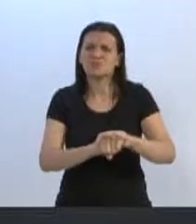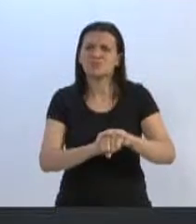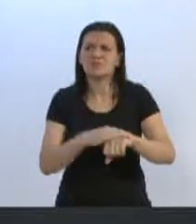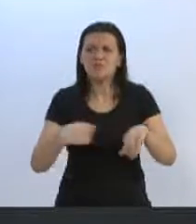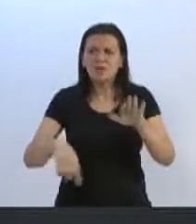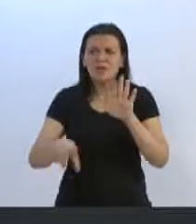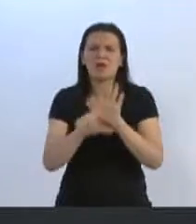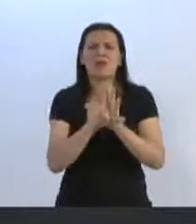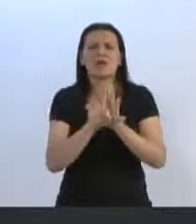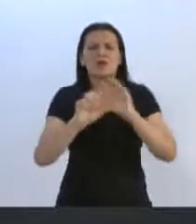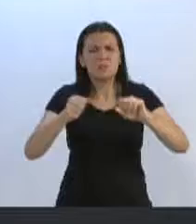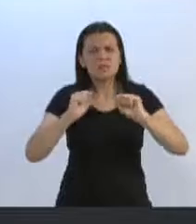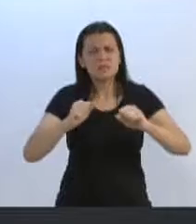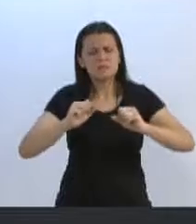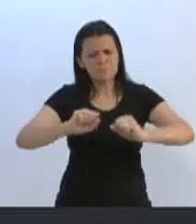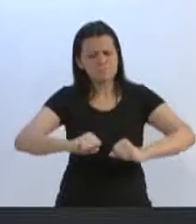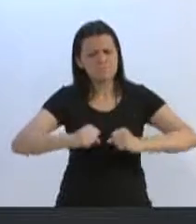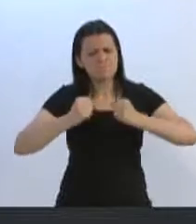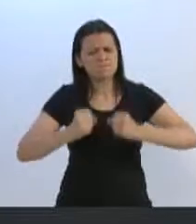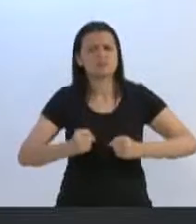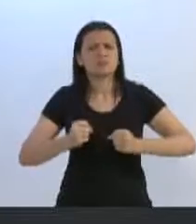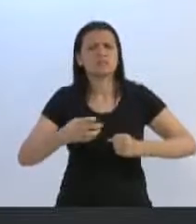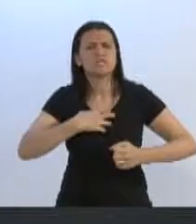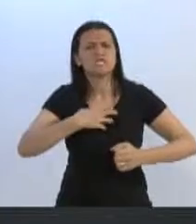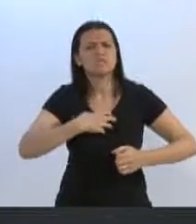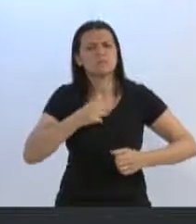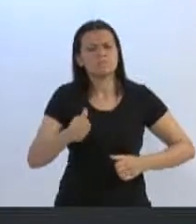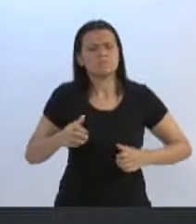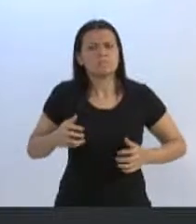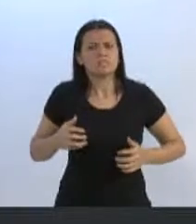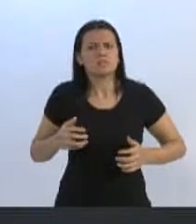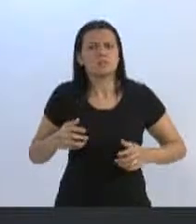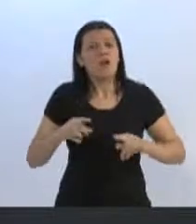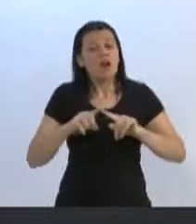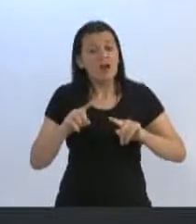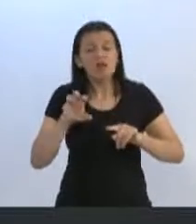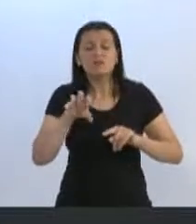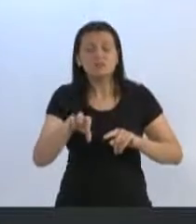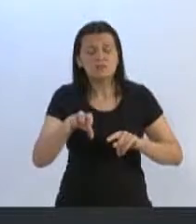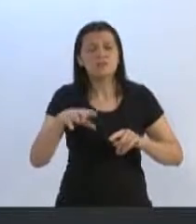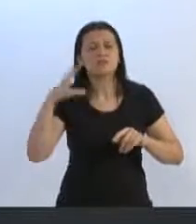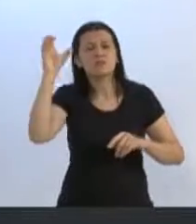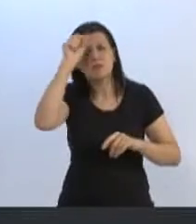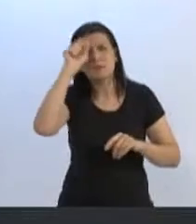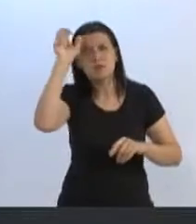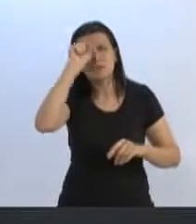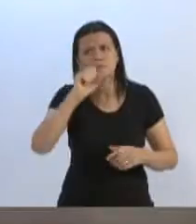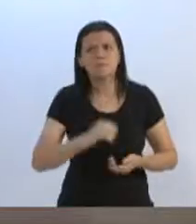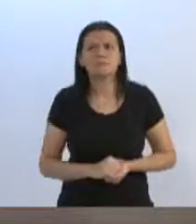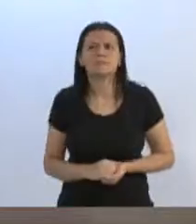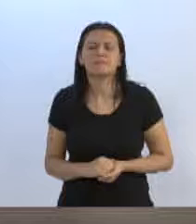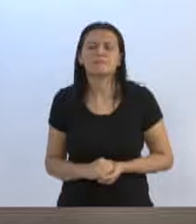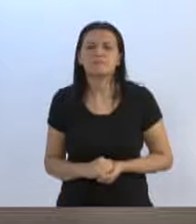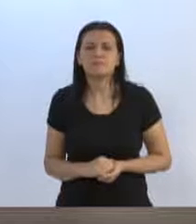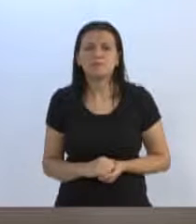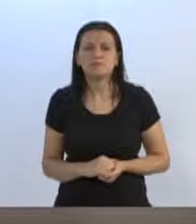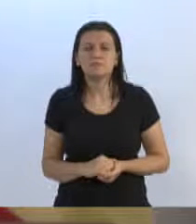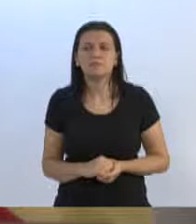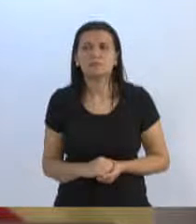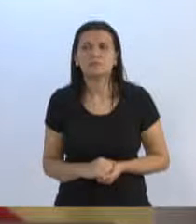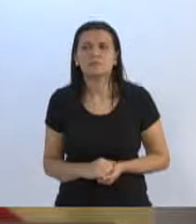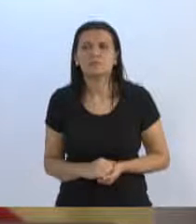cumprida, ela tem que ser pesada e dura, infelizmente. Assim as pessoas vão começar a aprender. Parabéns, Vossa Excelência. Obrigado.